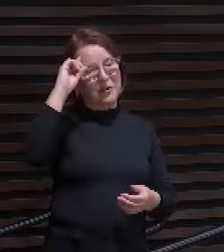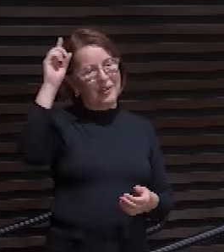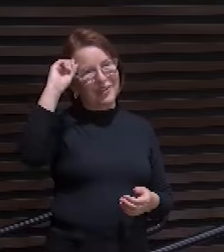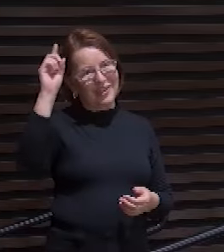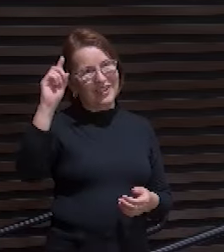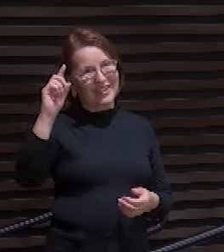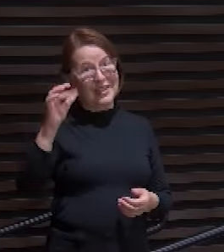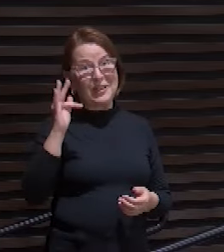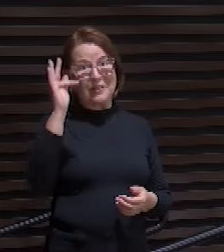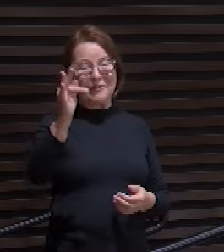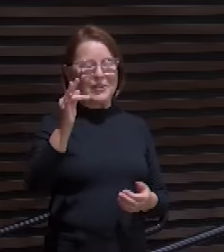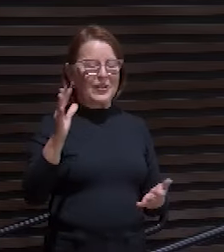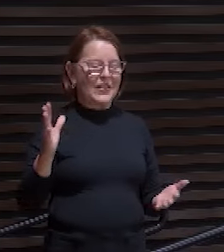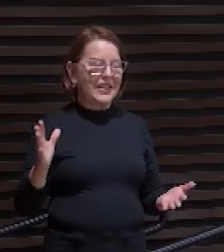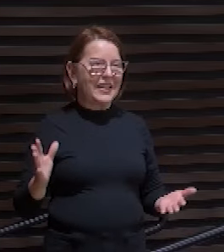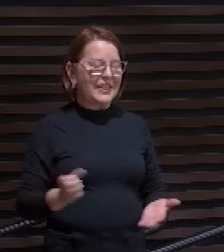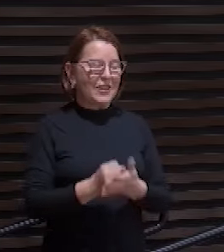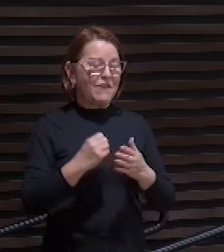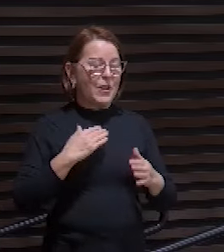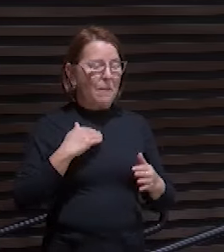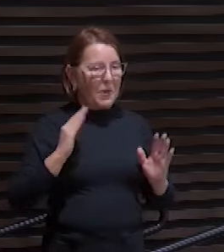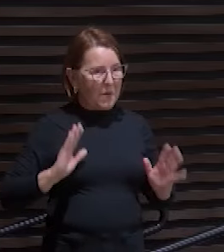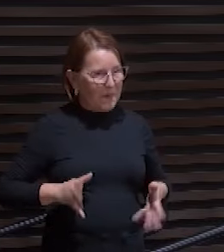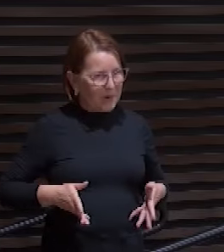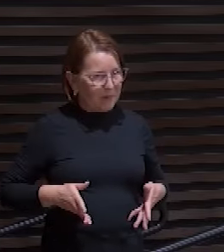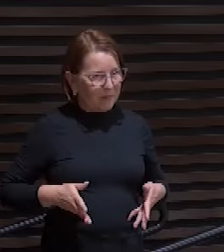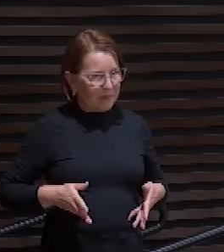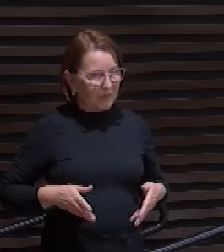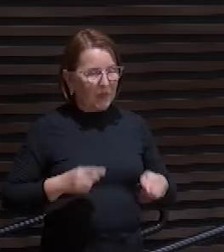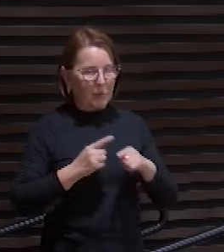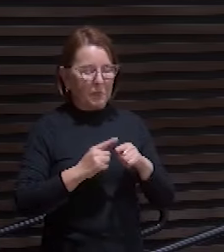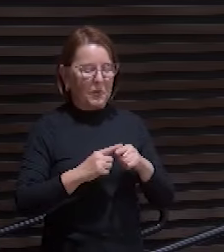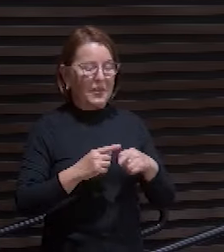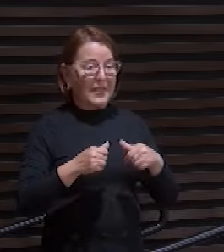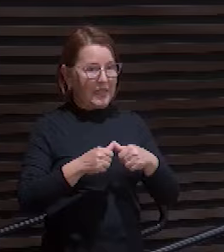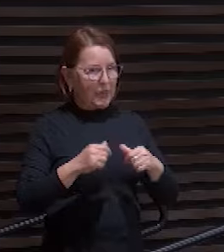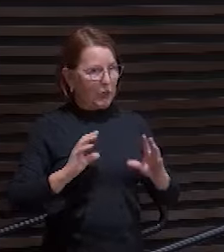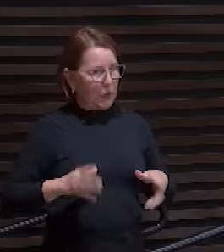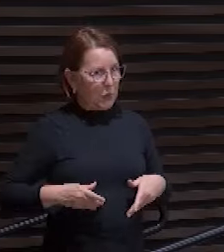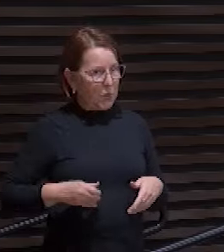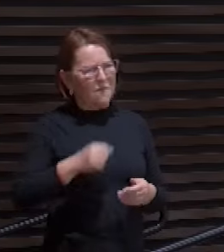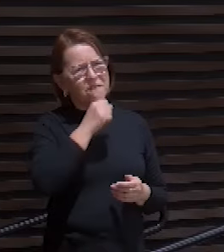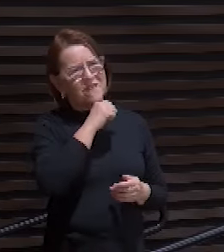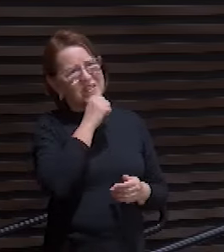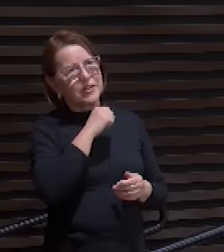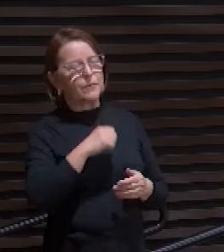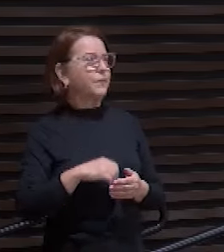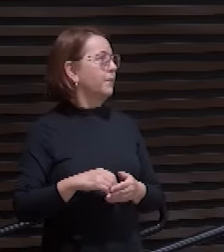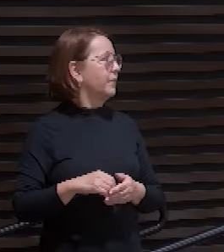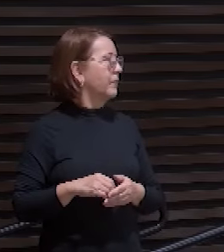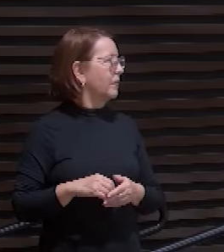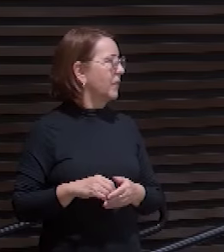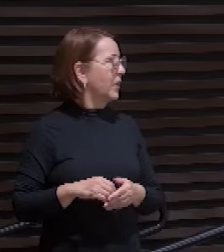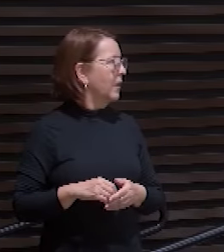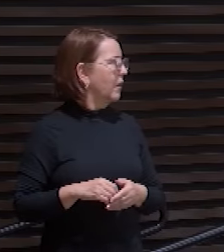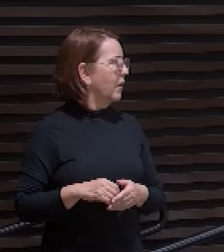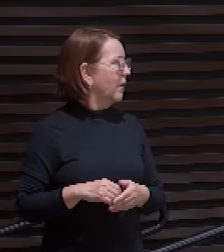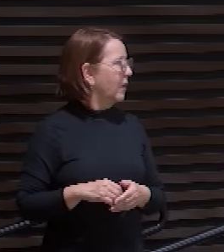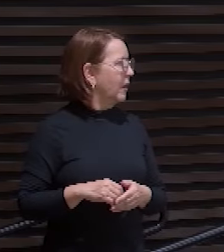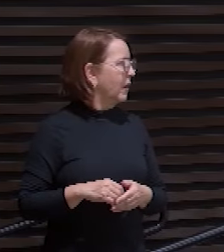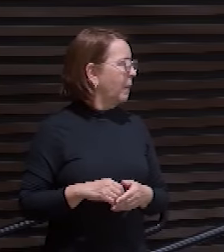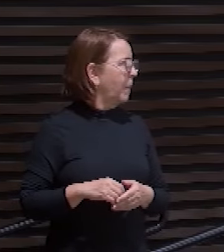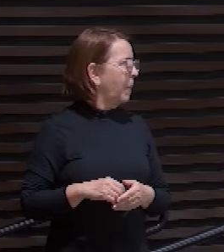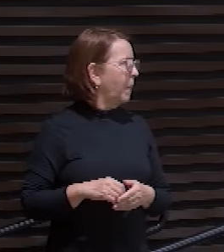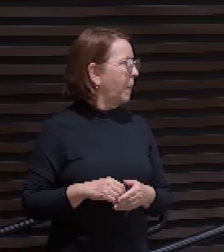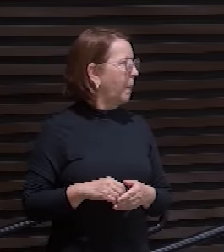que ainda o pecado habita nele. Esse corpo envelhece. Ontem eu estava com medo de ir hoje. Eu falei, se eu tiver que pregar de cadeira de roda na